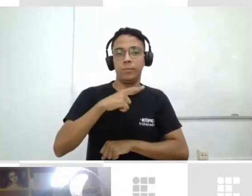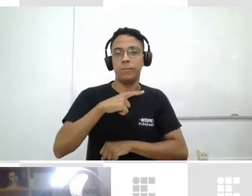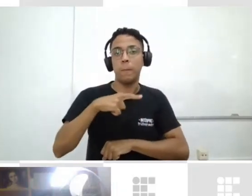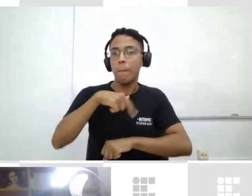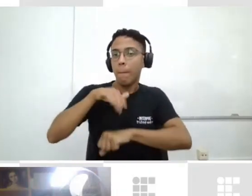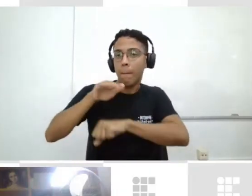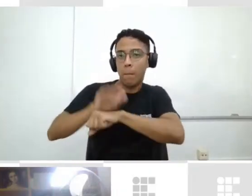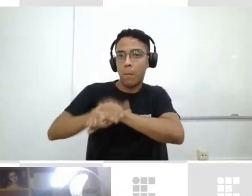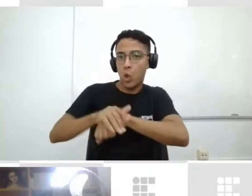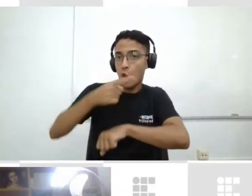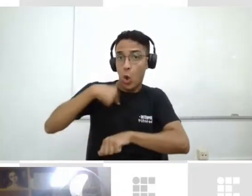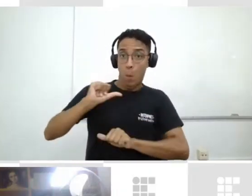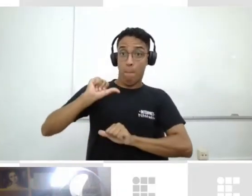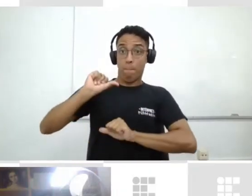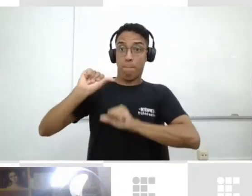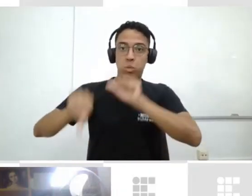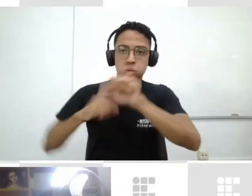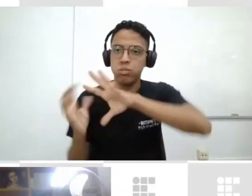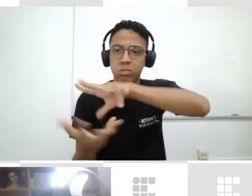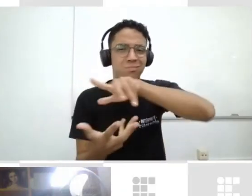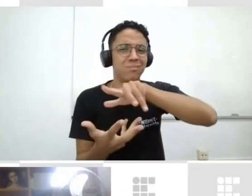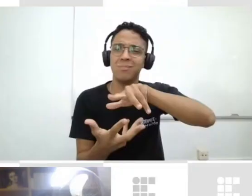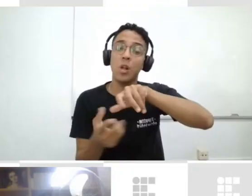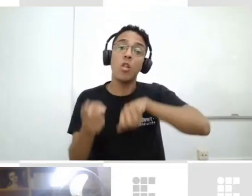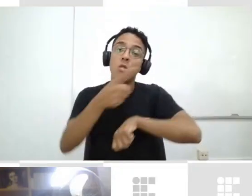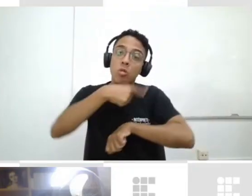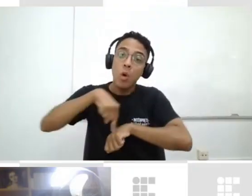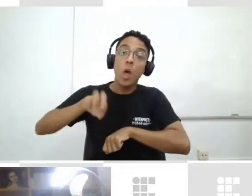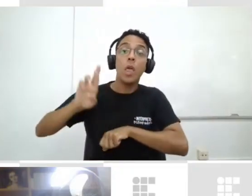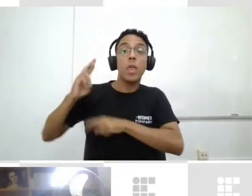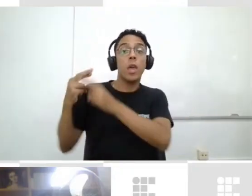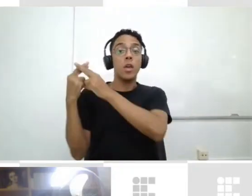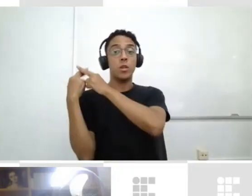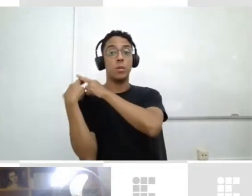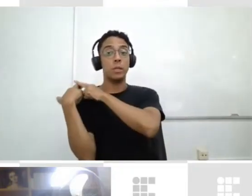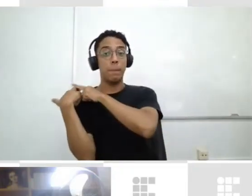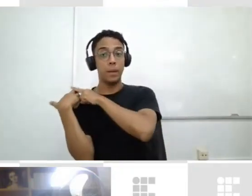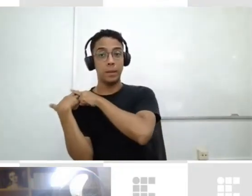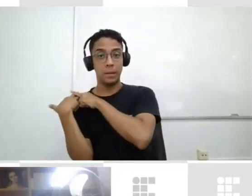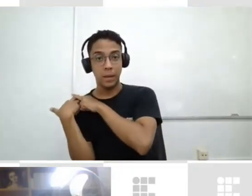o mundo, mas é nosso papel